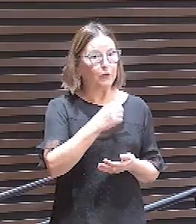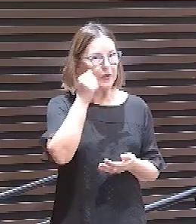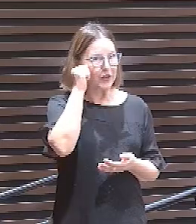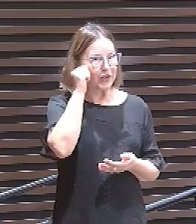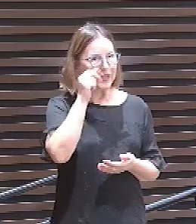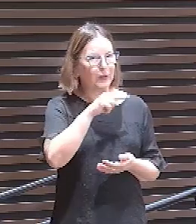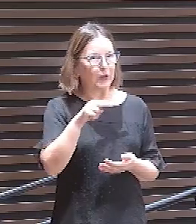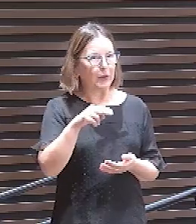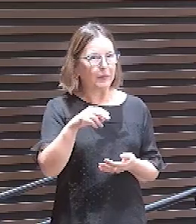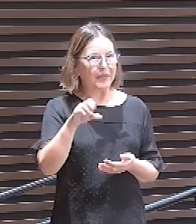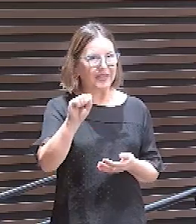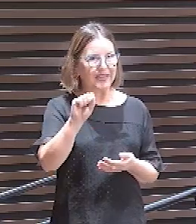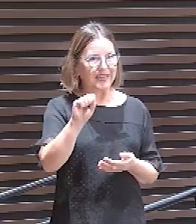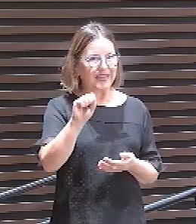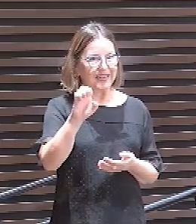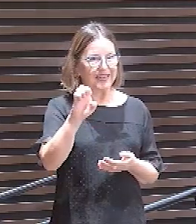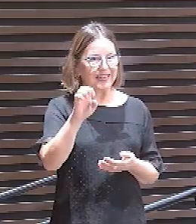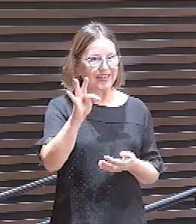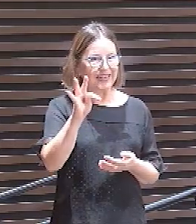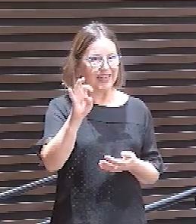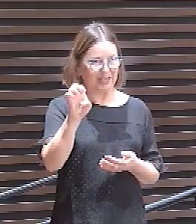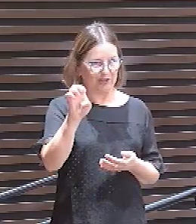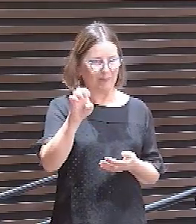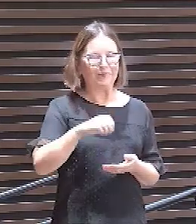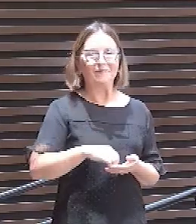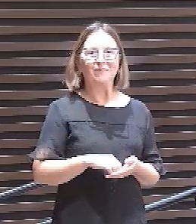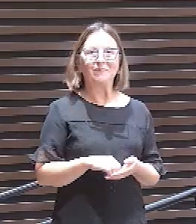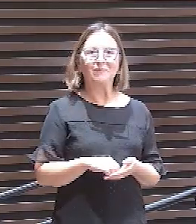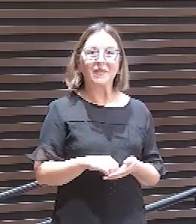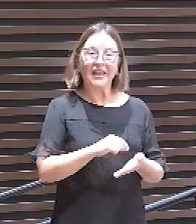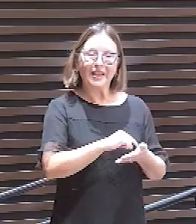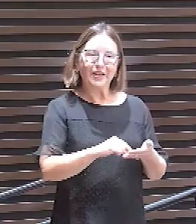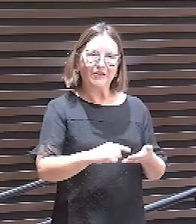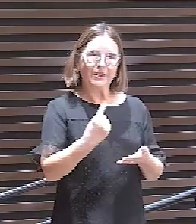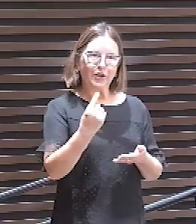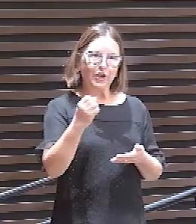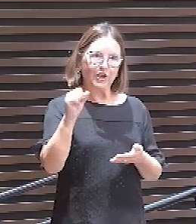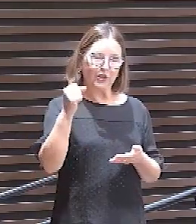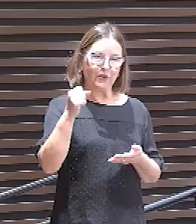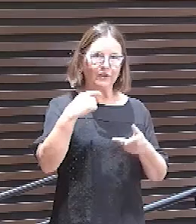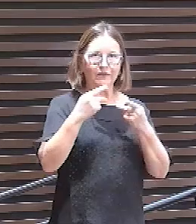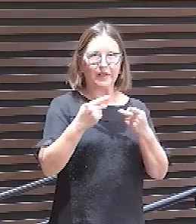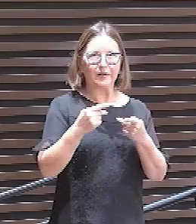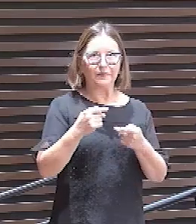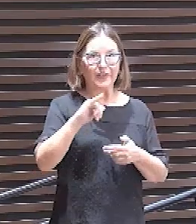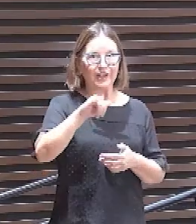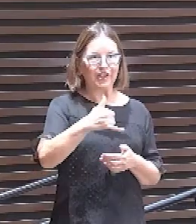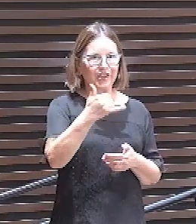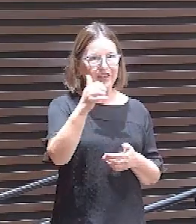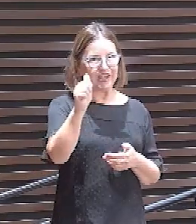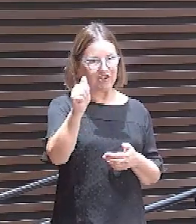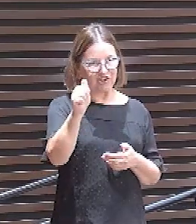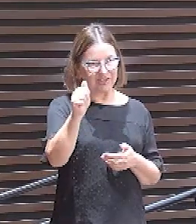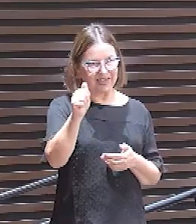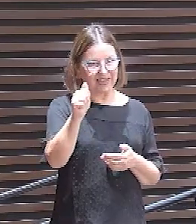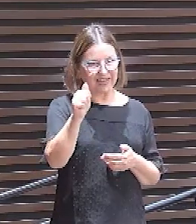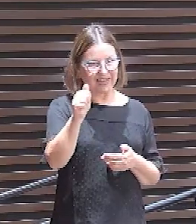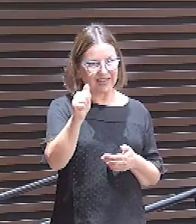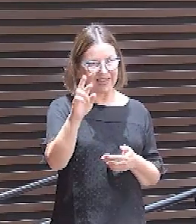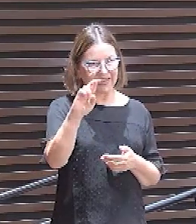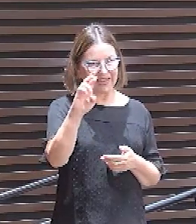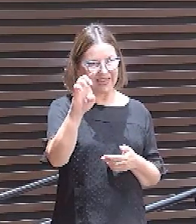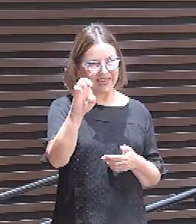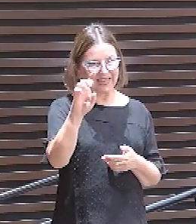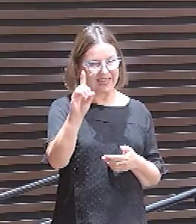E aqui nós temos no verso 18, dizendo: Jared viveu